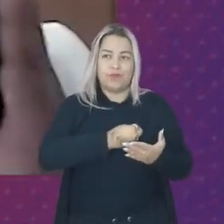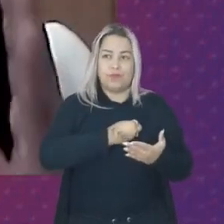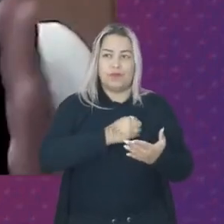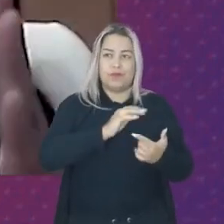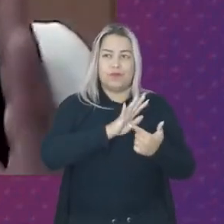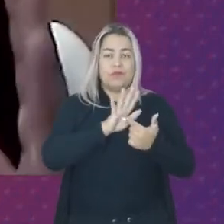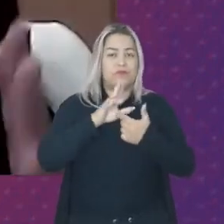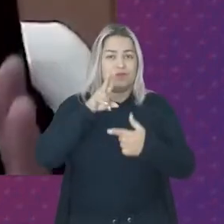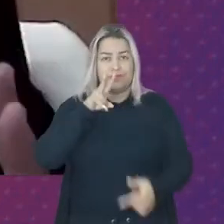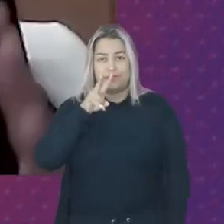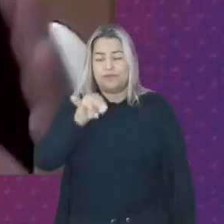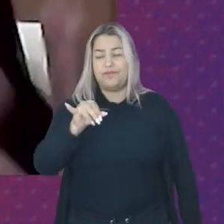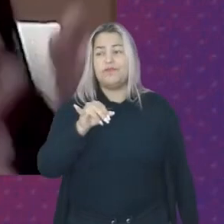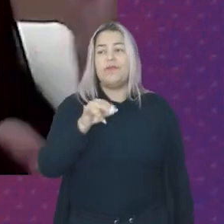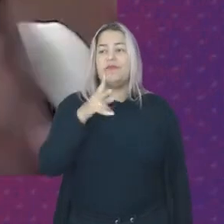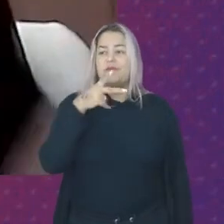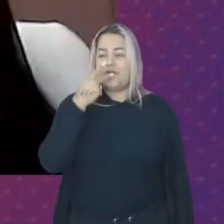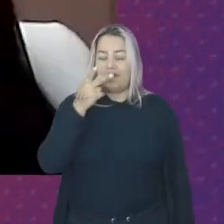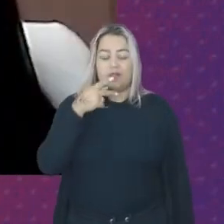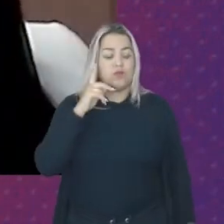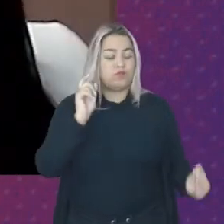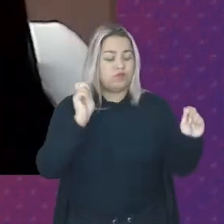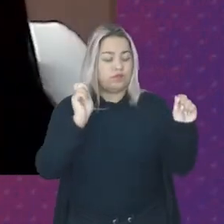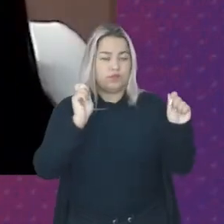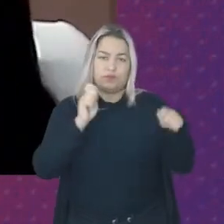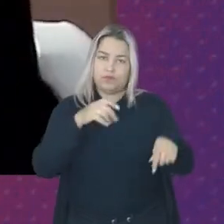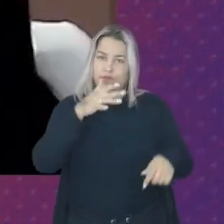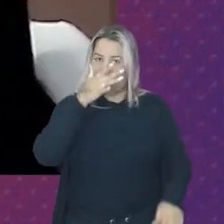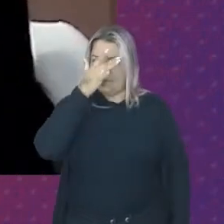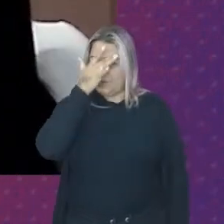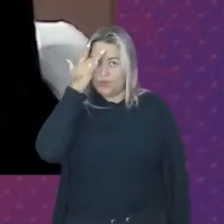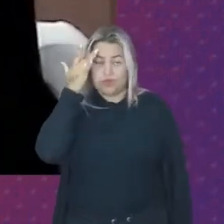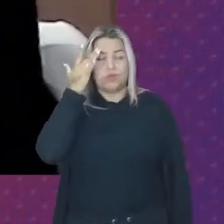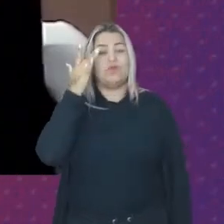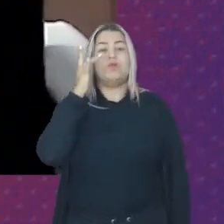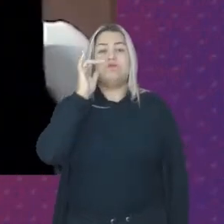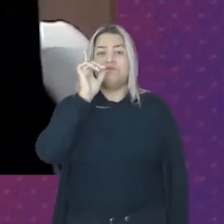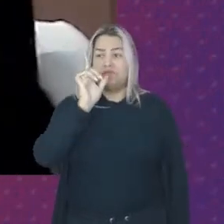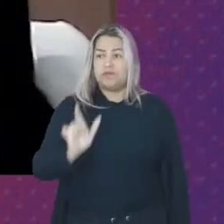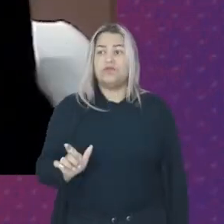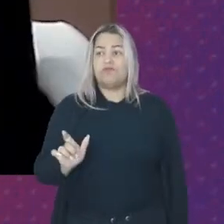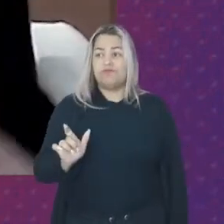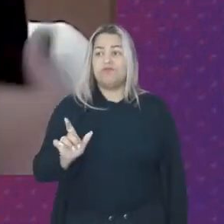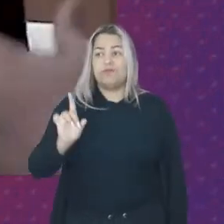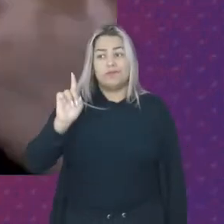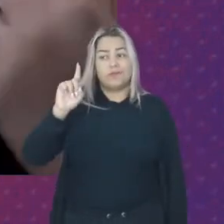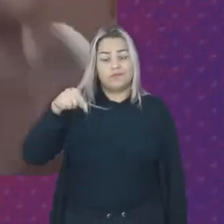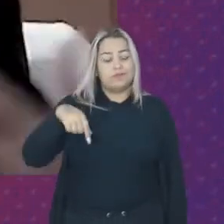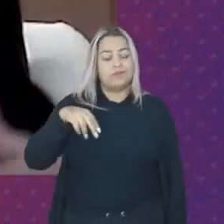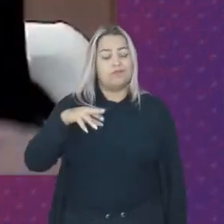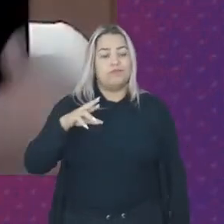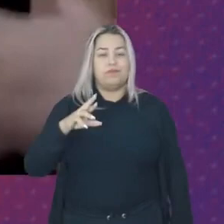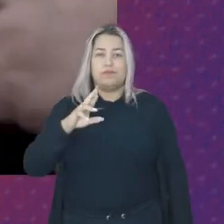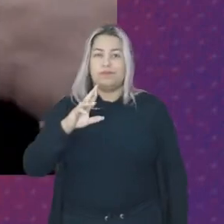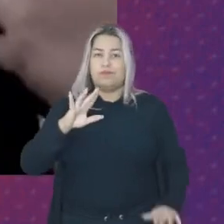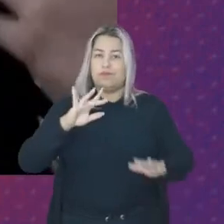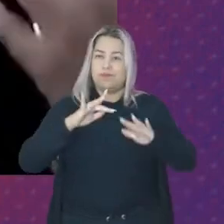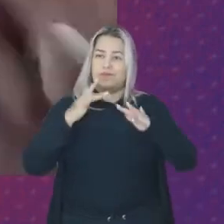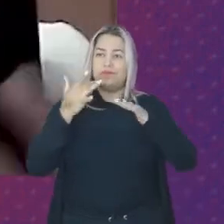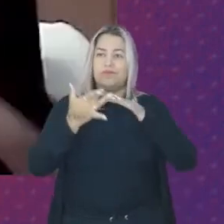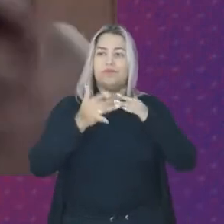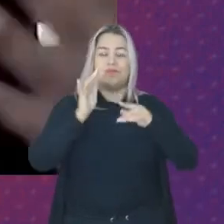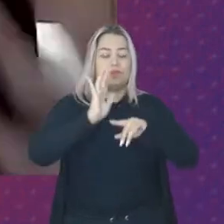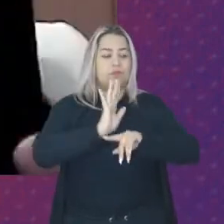posta é que vai dizer necessariamente para as pessoas quem você é. As redes sociais, elas ajudam